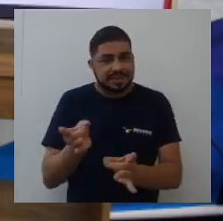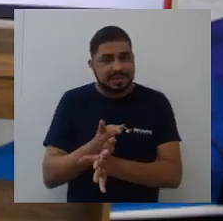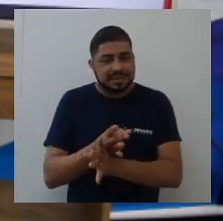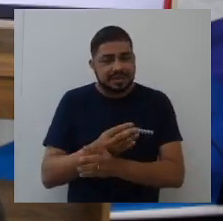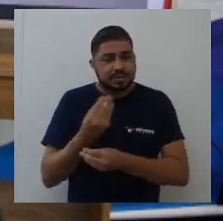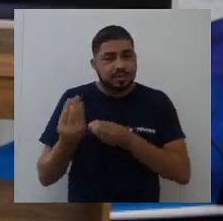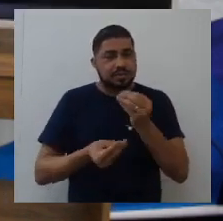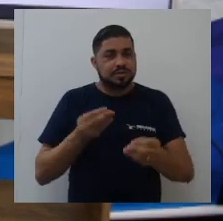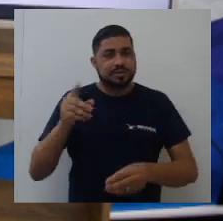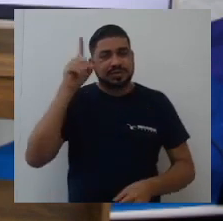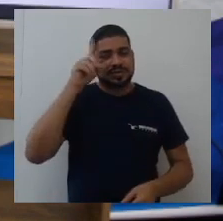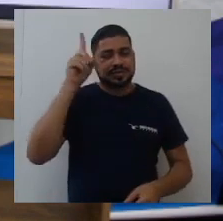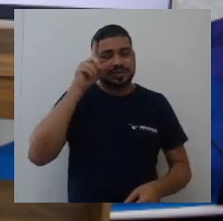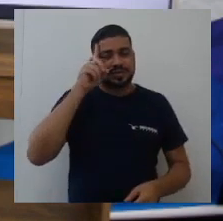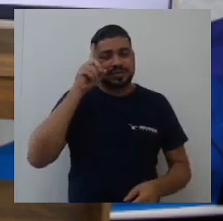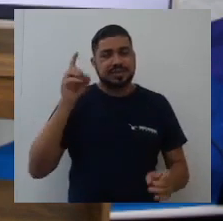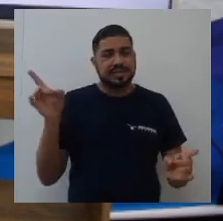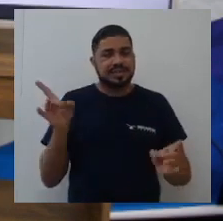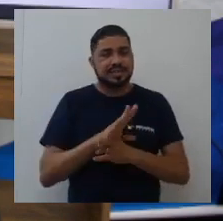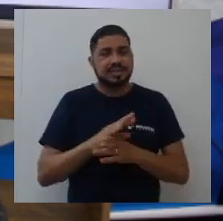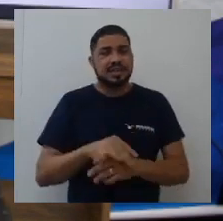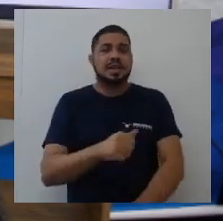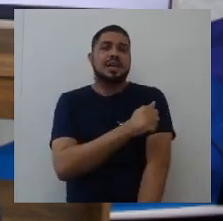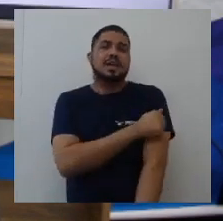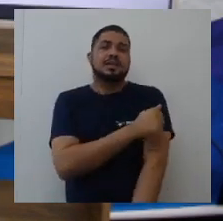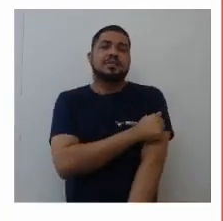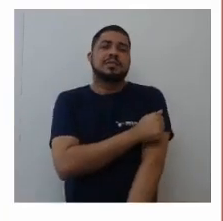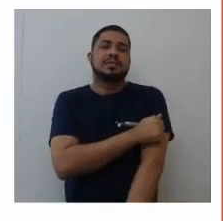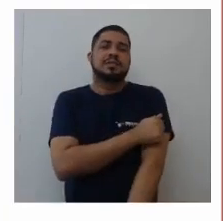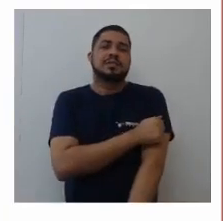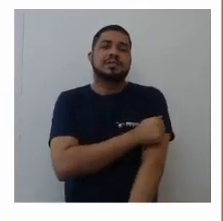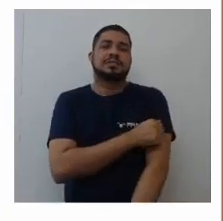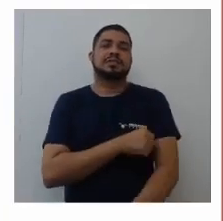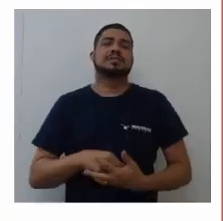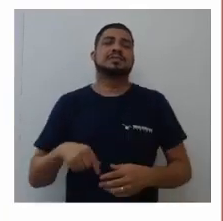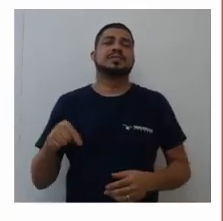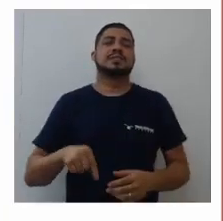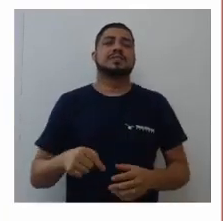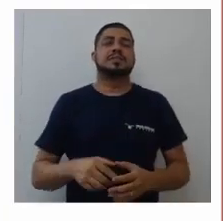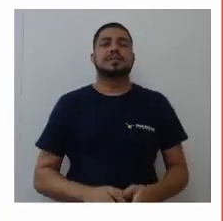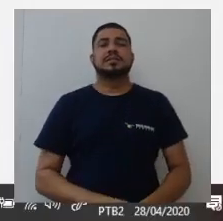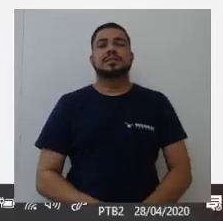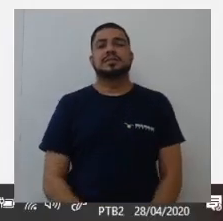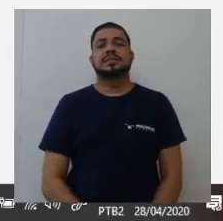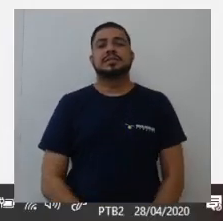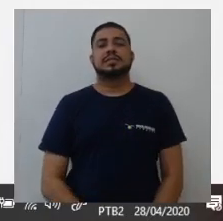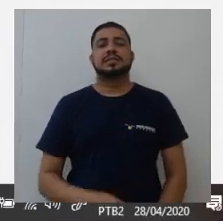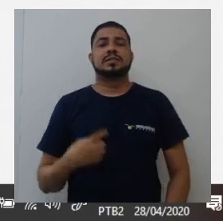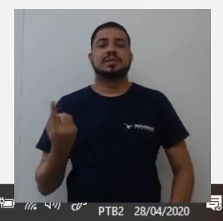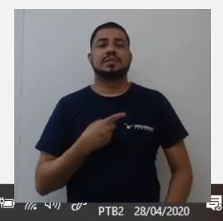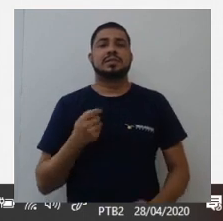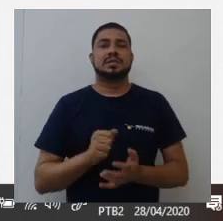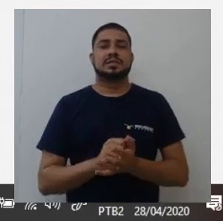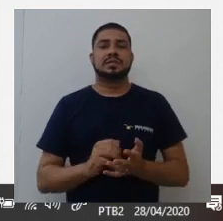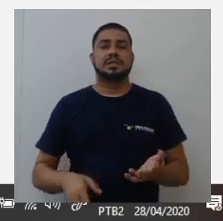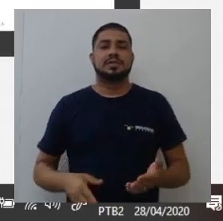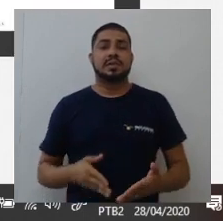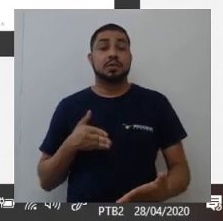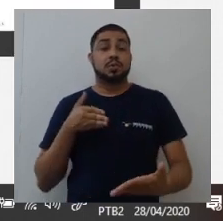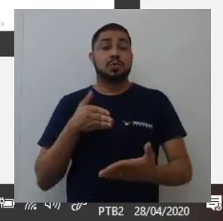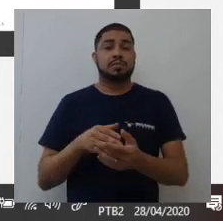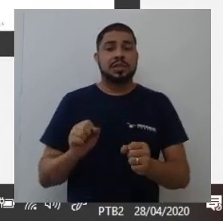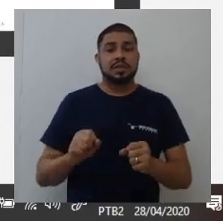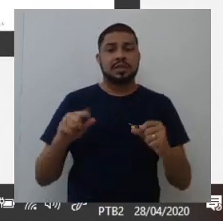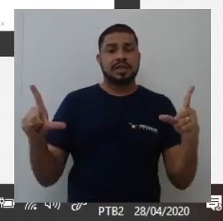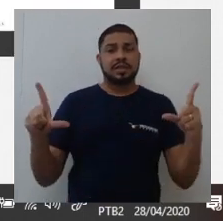Como todos os dias, a gente tem encerrado nossa aula aqui em nossa atividade. Bota a minha última tela lá